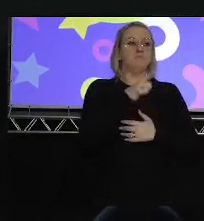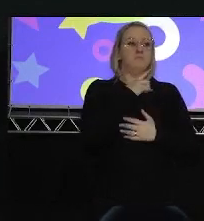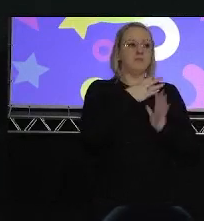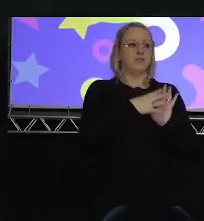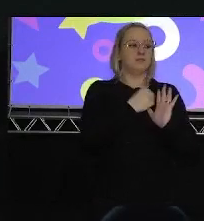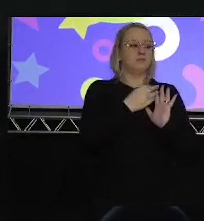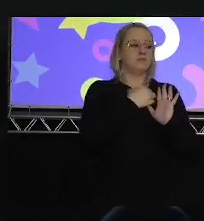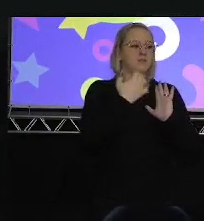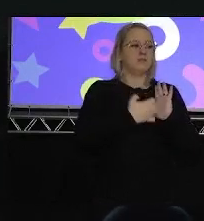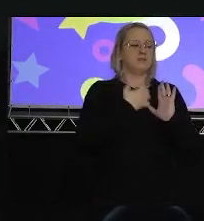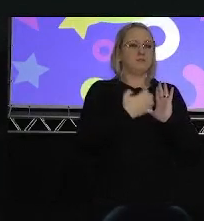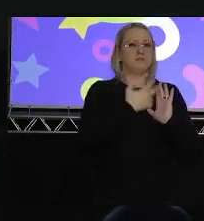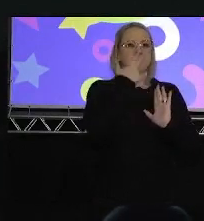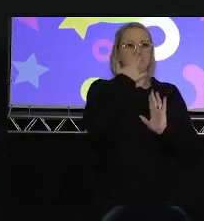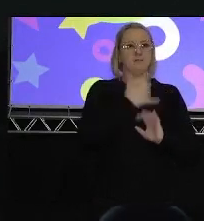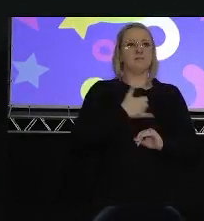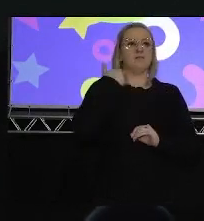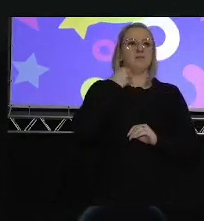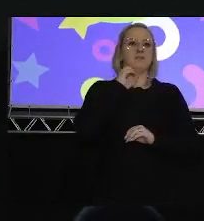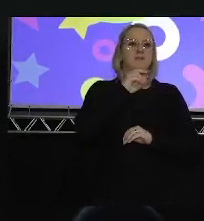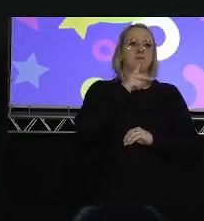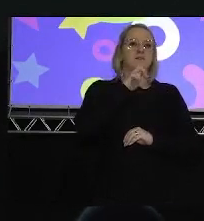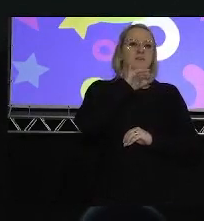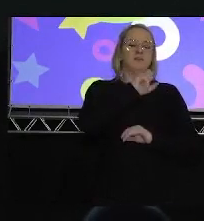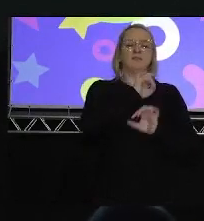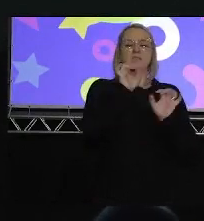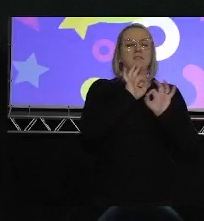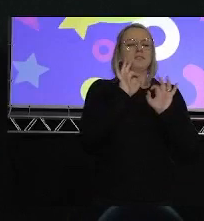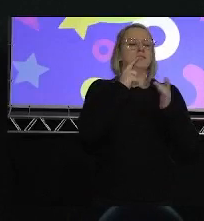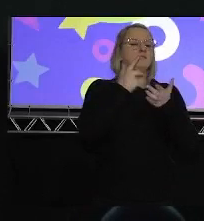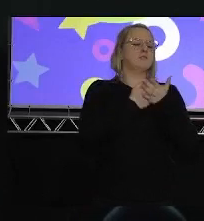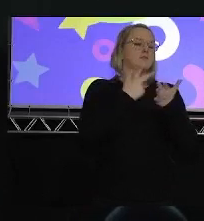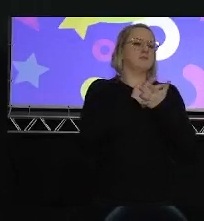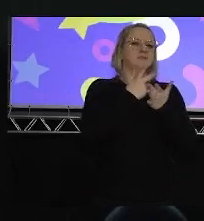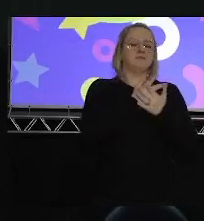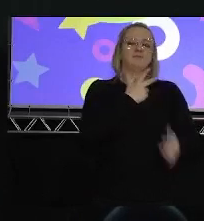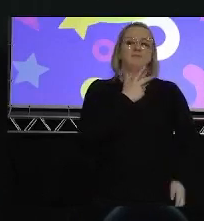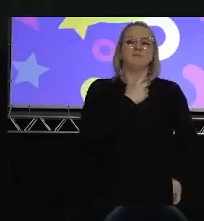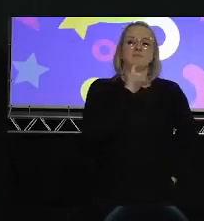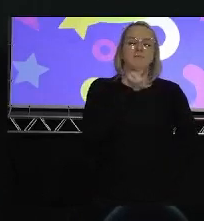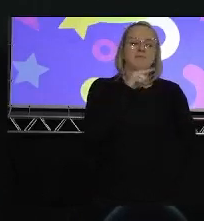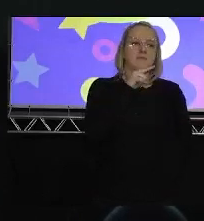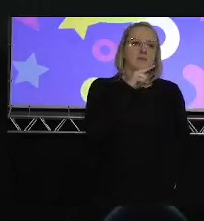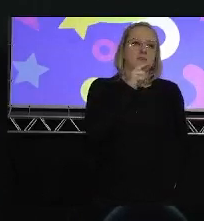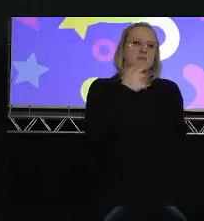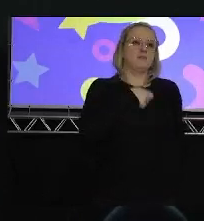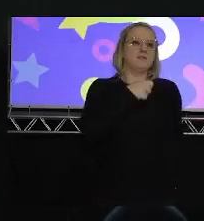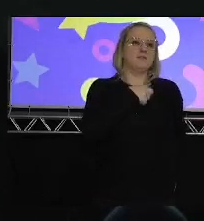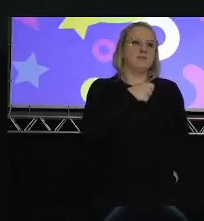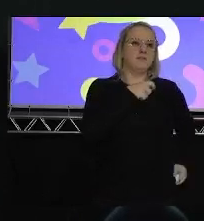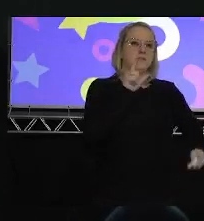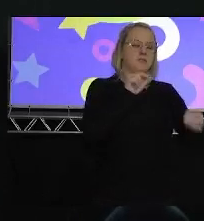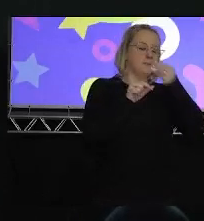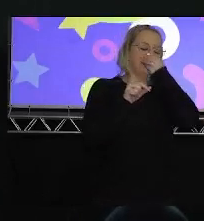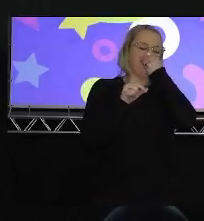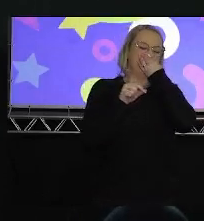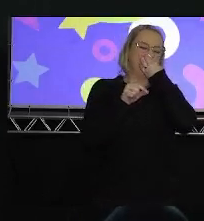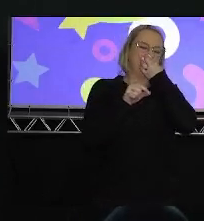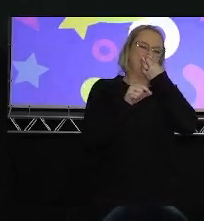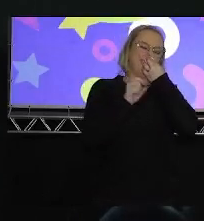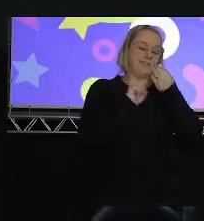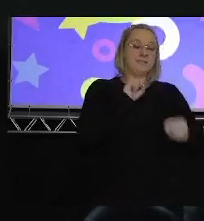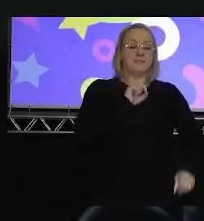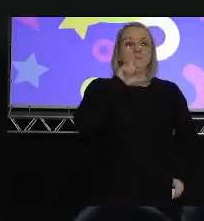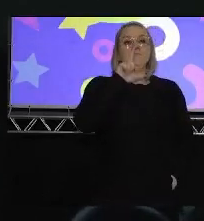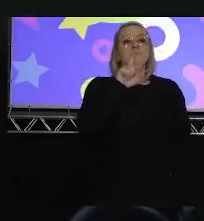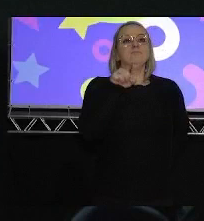da empresa. Eficiência operacional. Nada de errado, ela é uma indústria, cara. Então, redução de custo é alta. Tudo que vai ajudar a reduzir